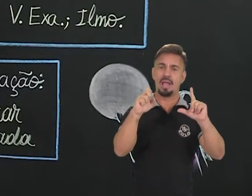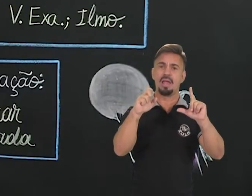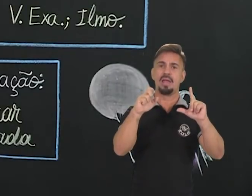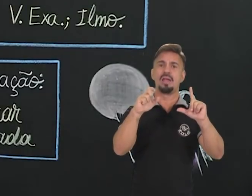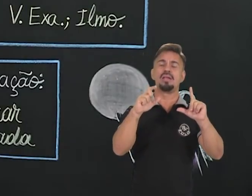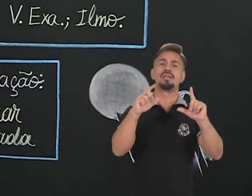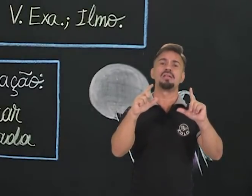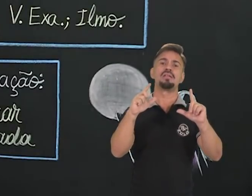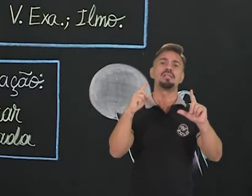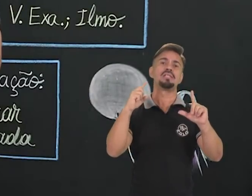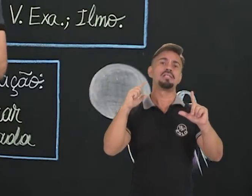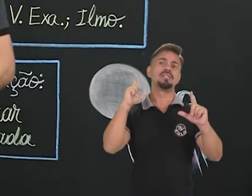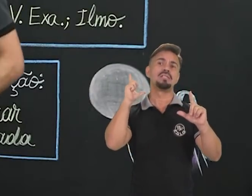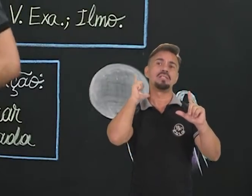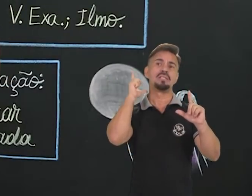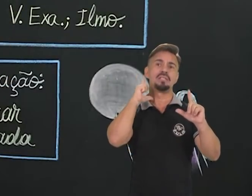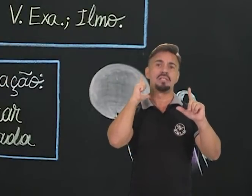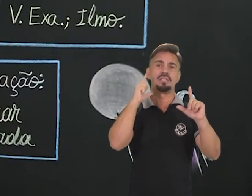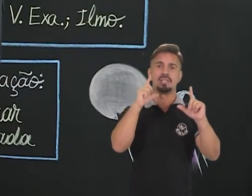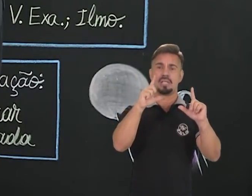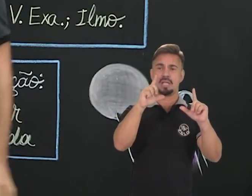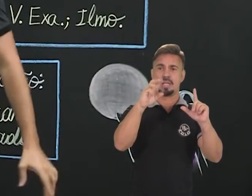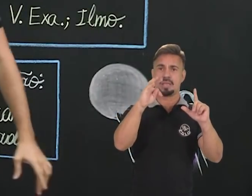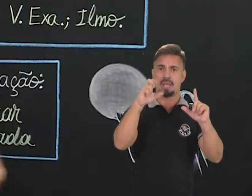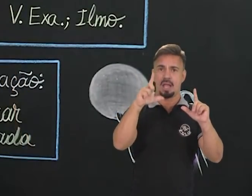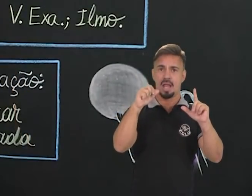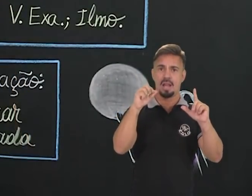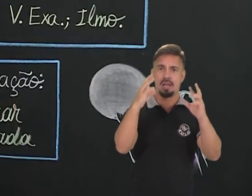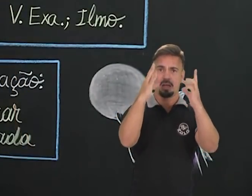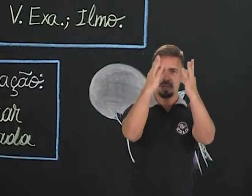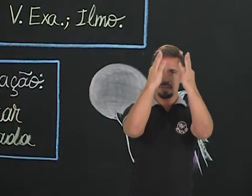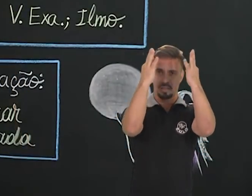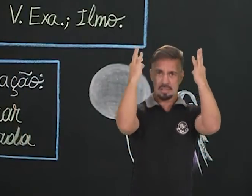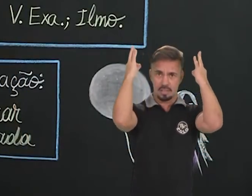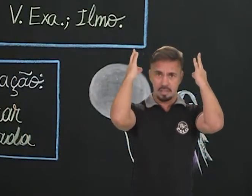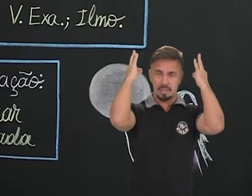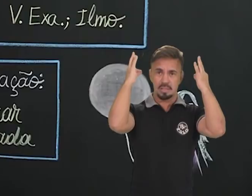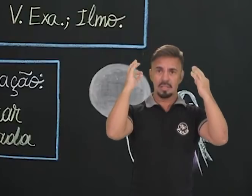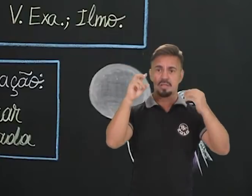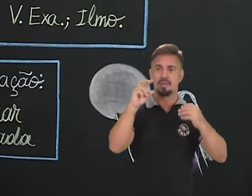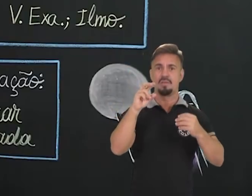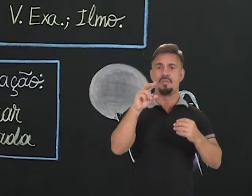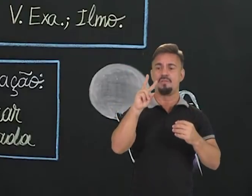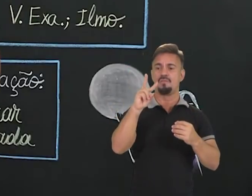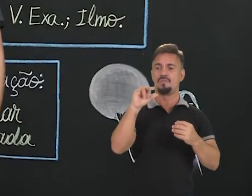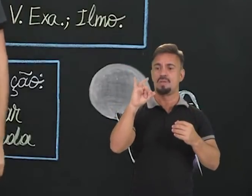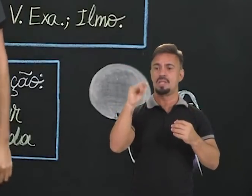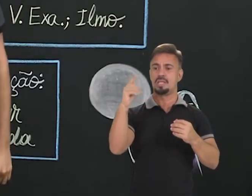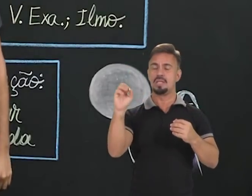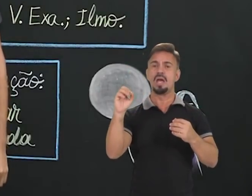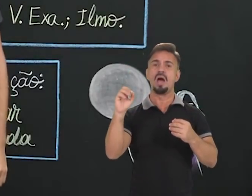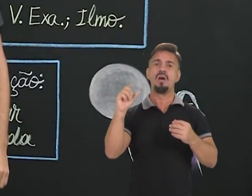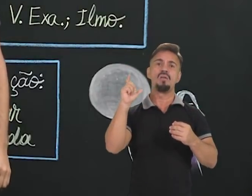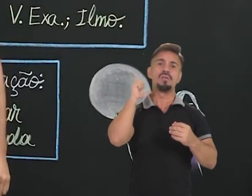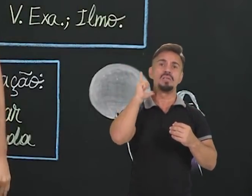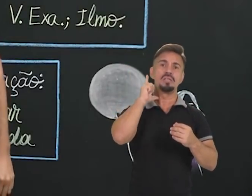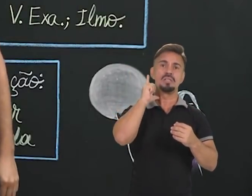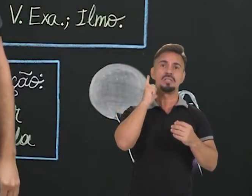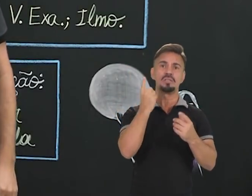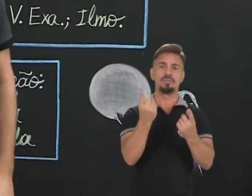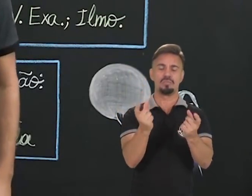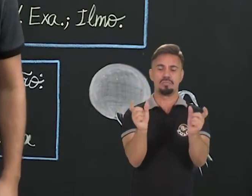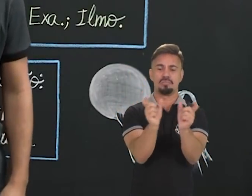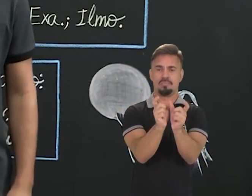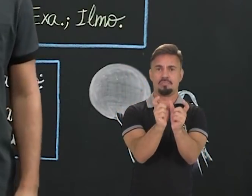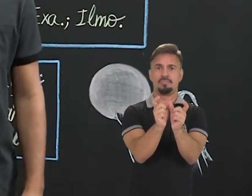do latim. Essa junção do grego com o latim, que forma a palavra televisão, compõe um